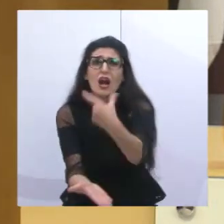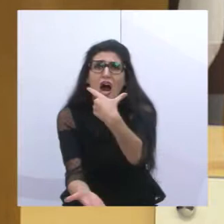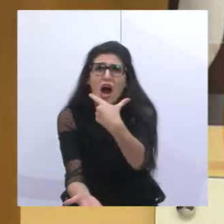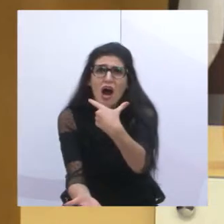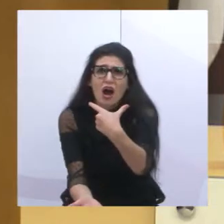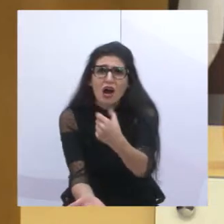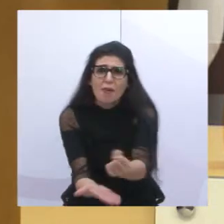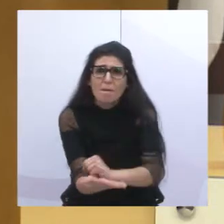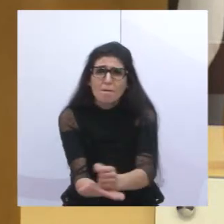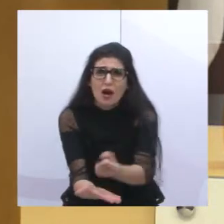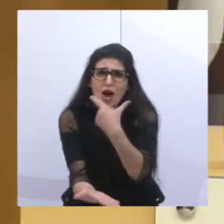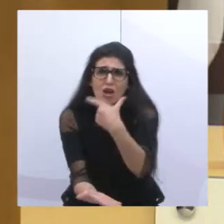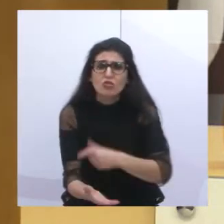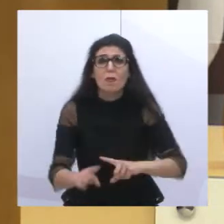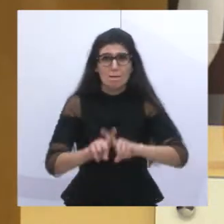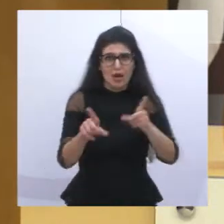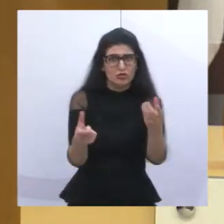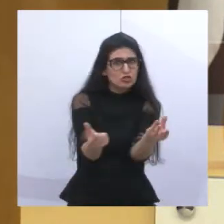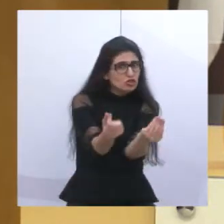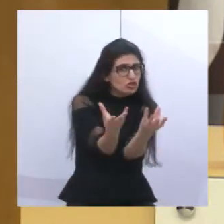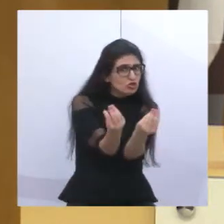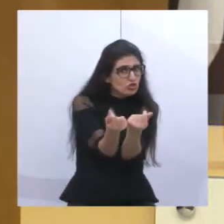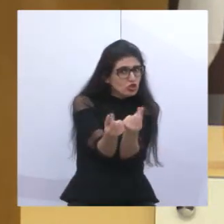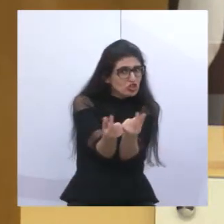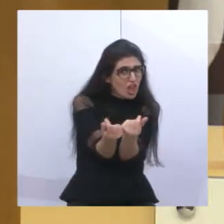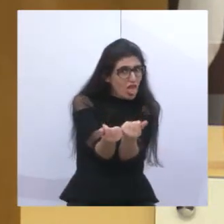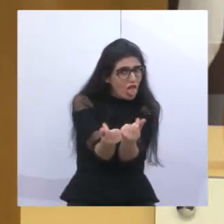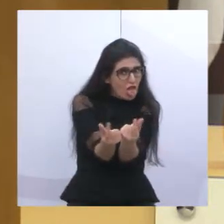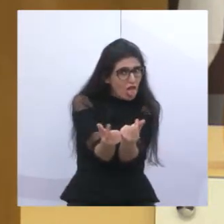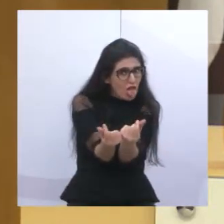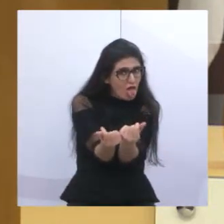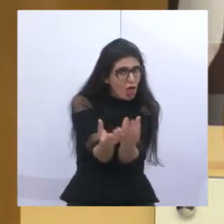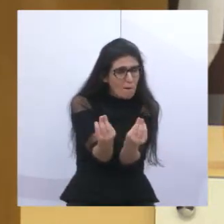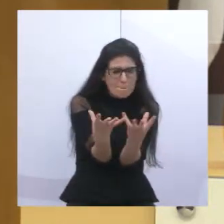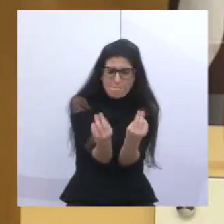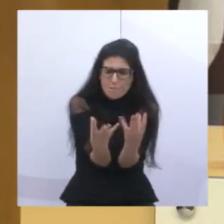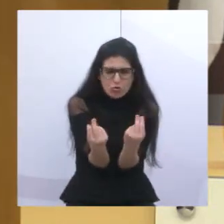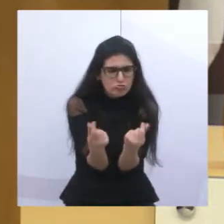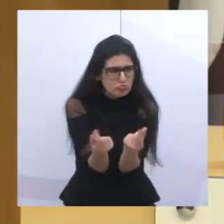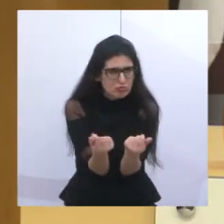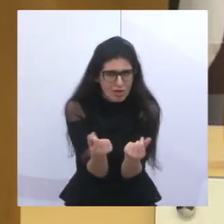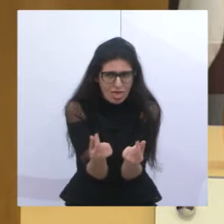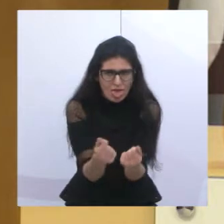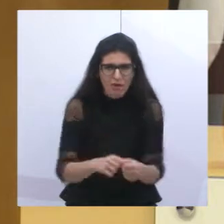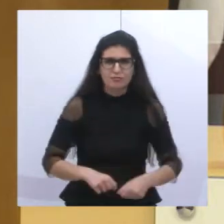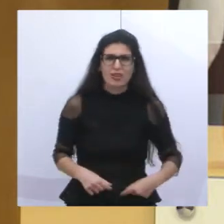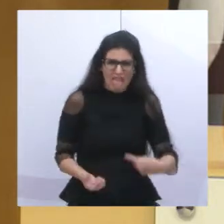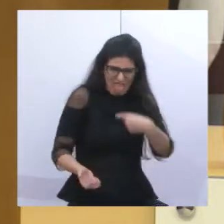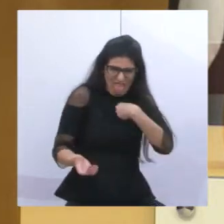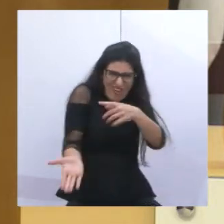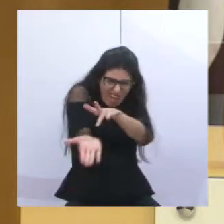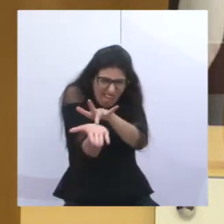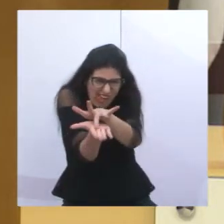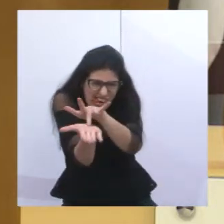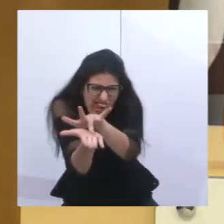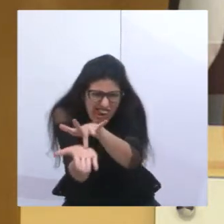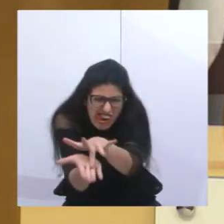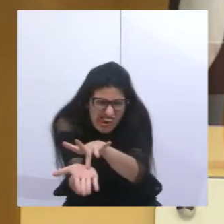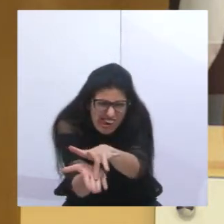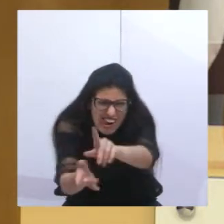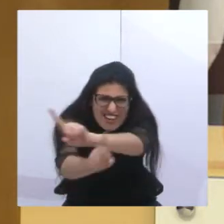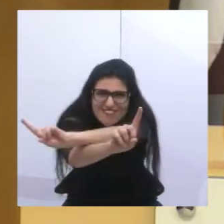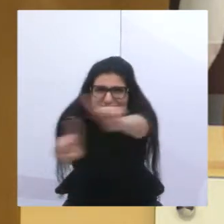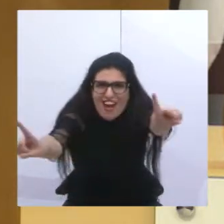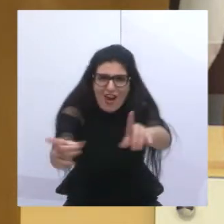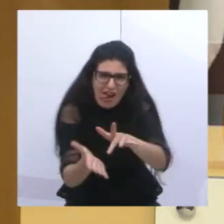Então, mas mesmo assim é um valor alto. Né? E a gente tem que considerar, gente, eu não vou enganar, infelizmente, a gente vê que tem